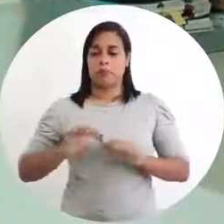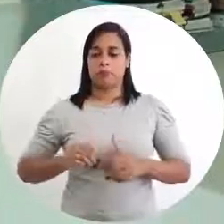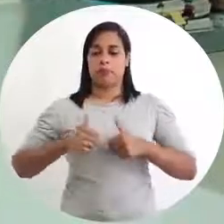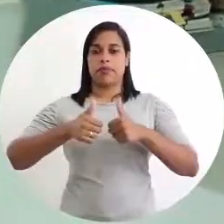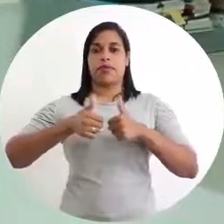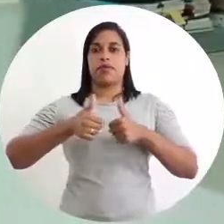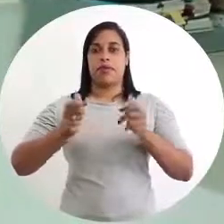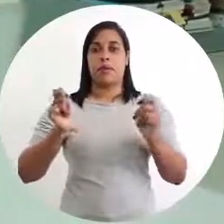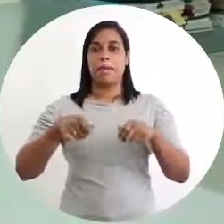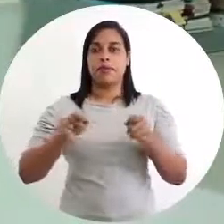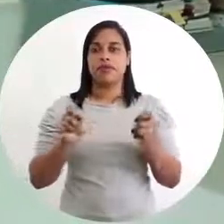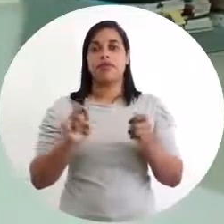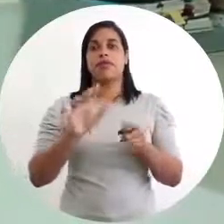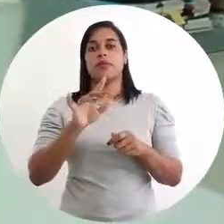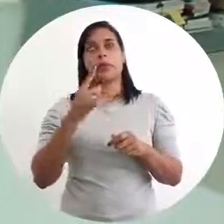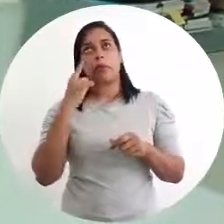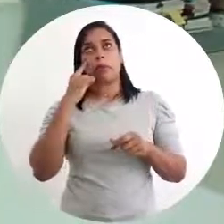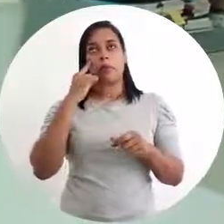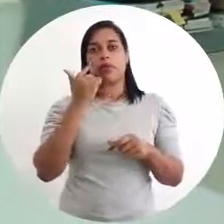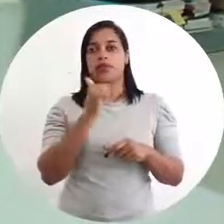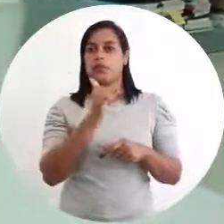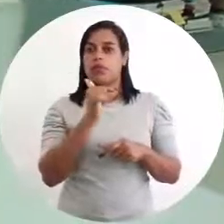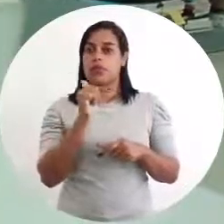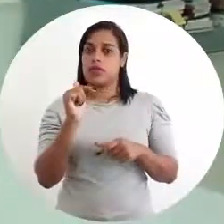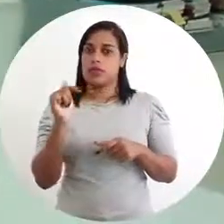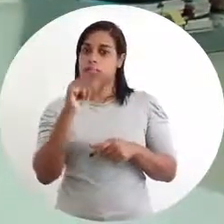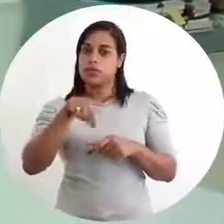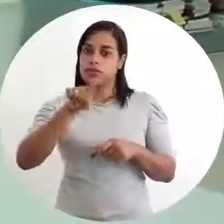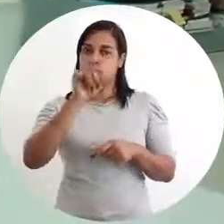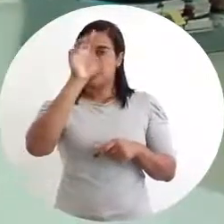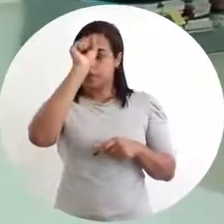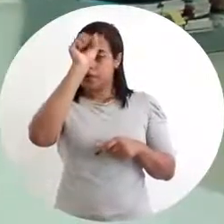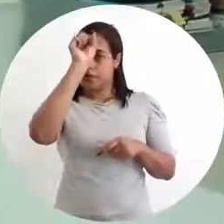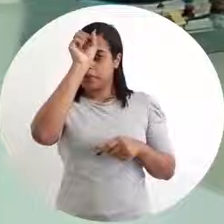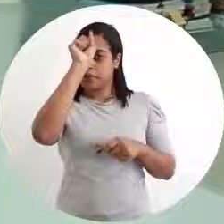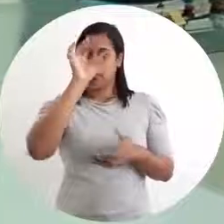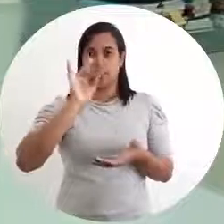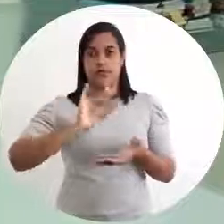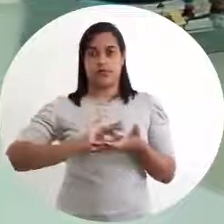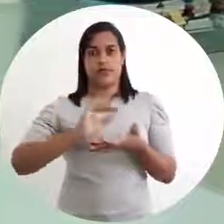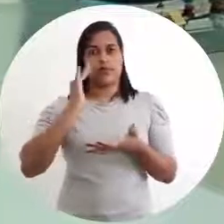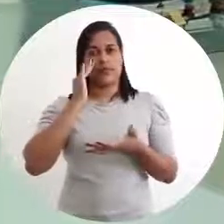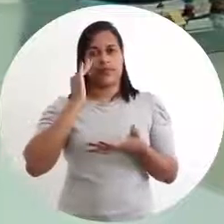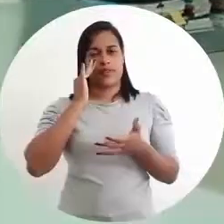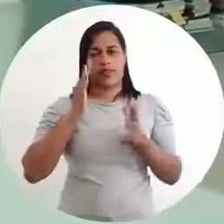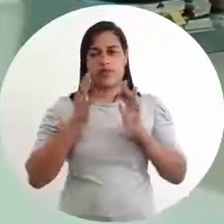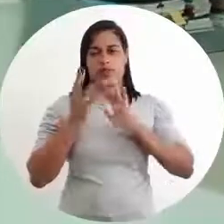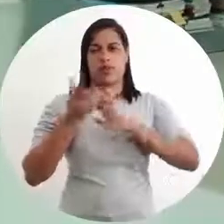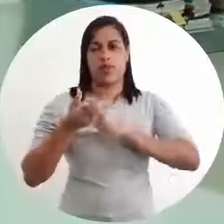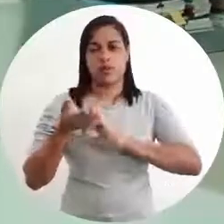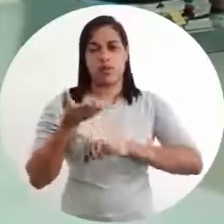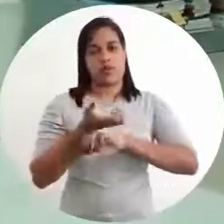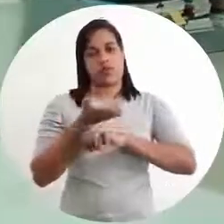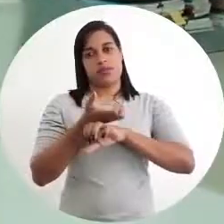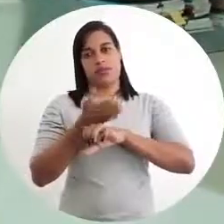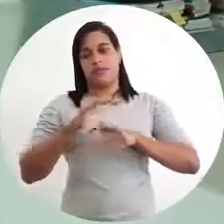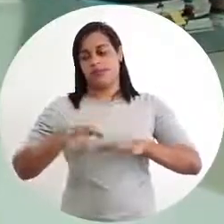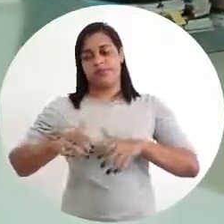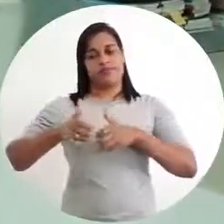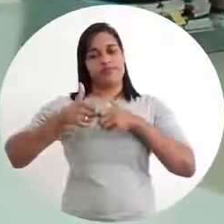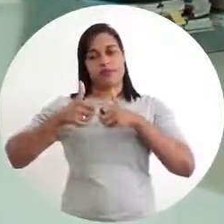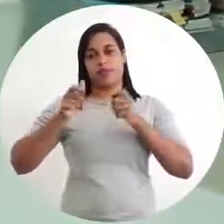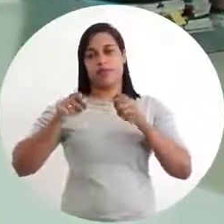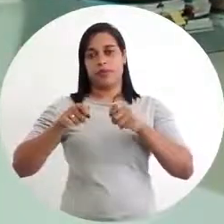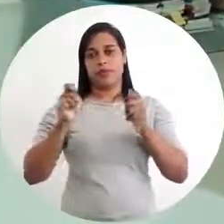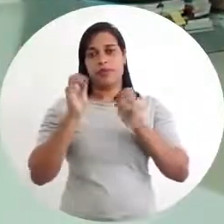melhor forma possível para que nenhuma dúvida fique e para que você possa aprender e compreender toda a disciplina da melhor forma